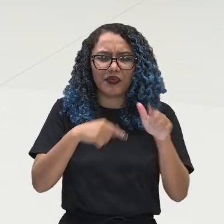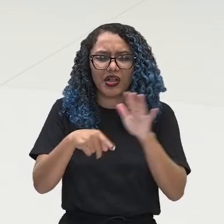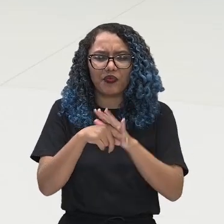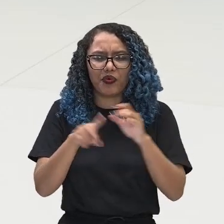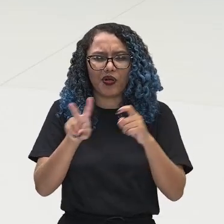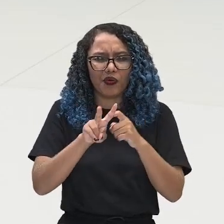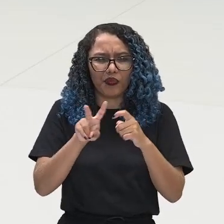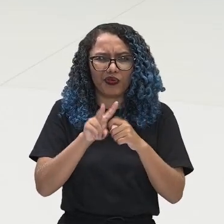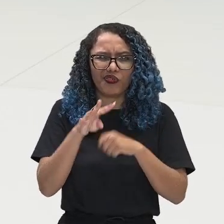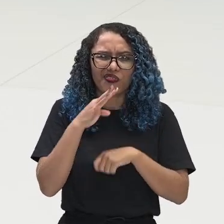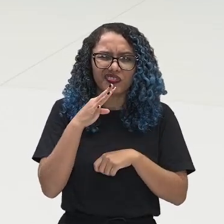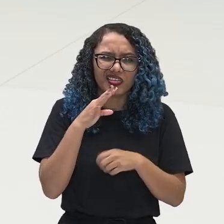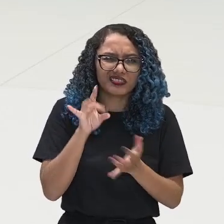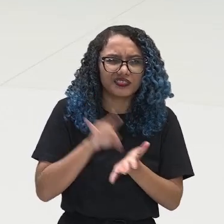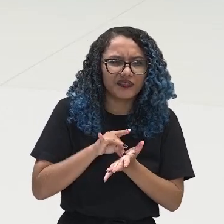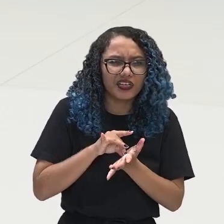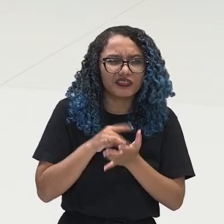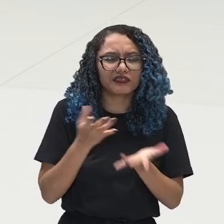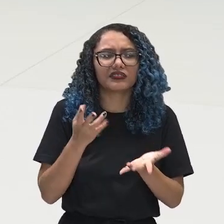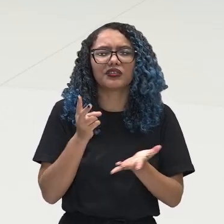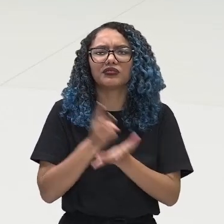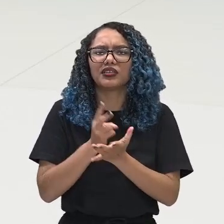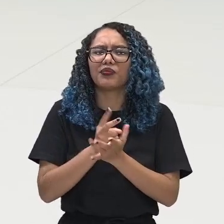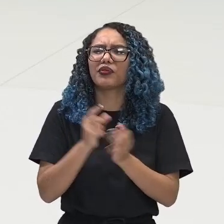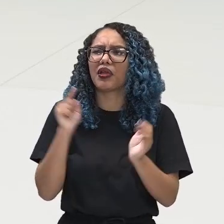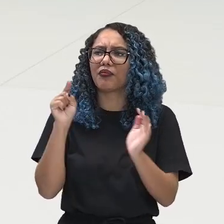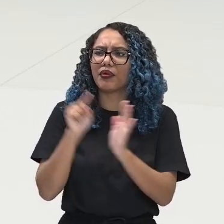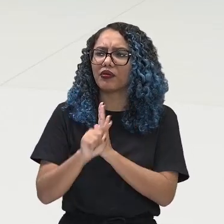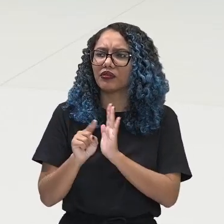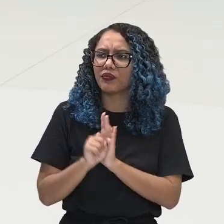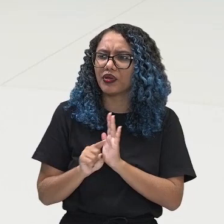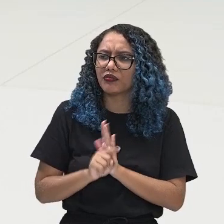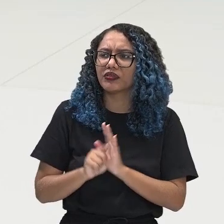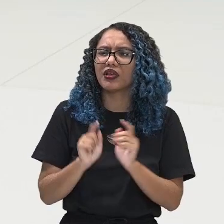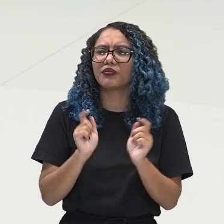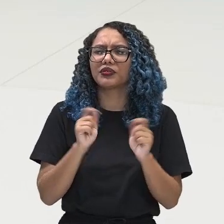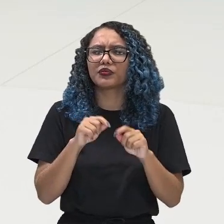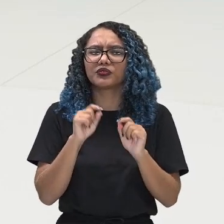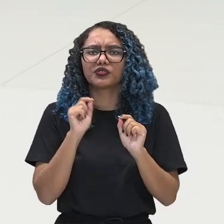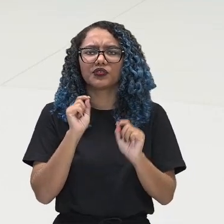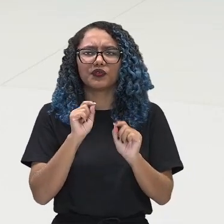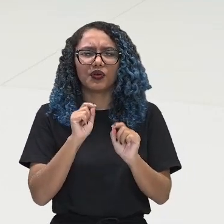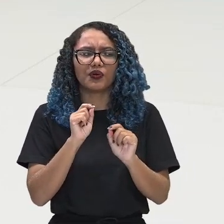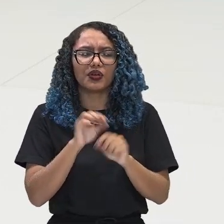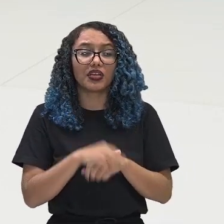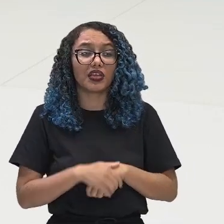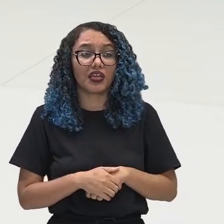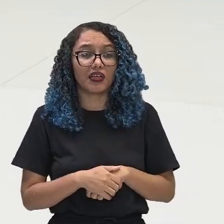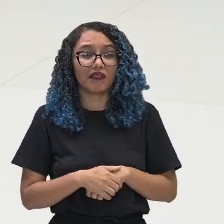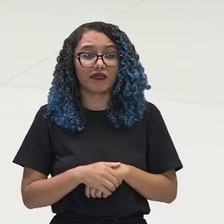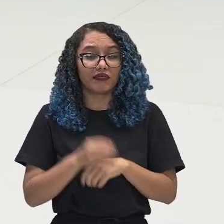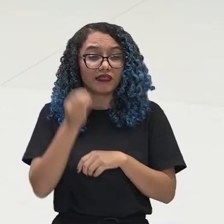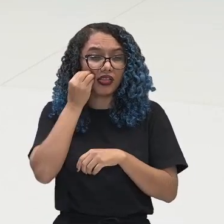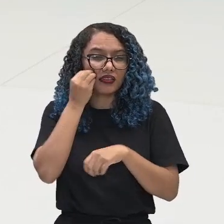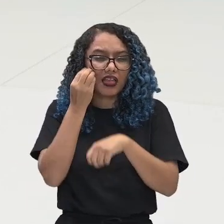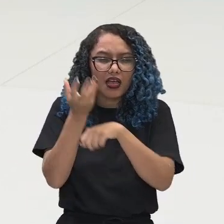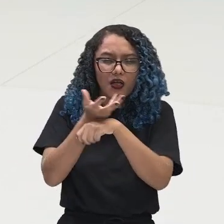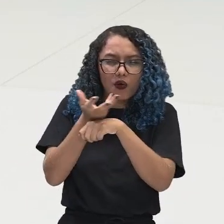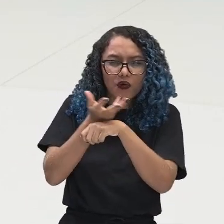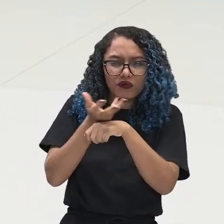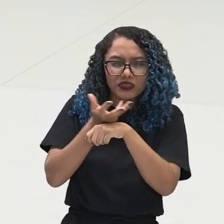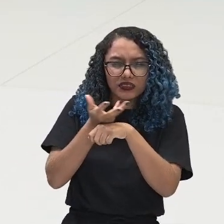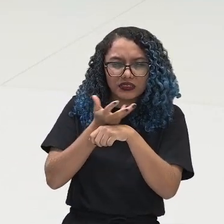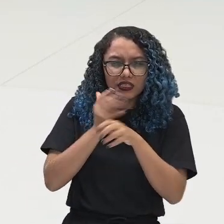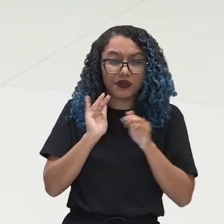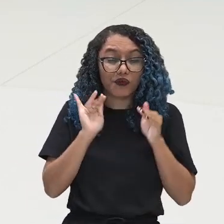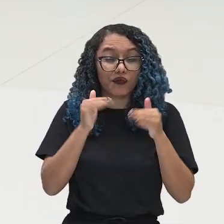faz aí a todo instante uma pergunta, justamente que é para te puxar e, estou tentando te convencer a respeito da escolha de uma